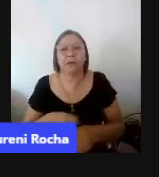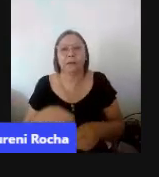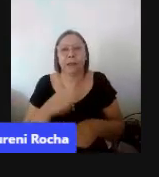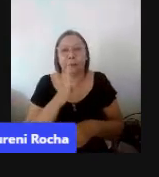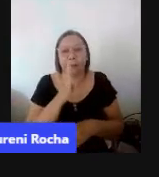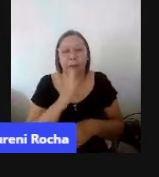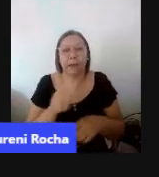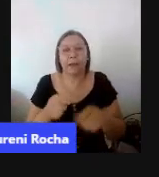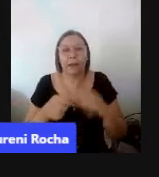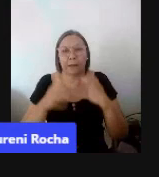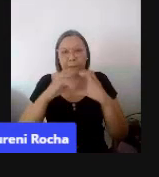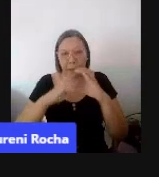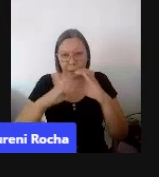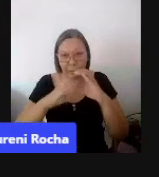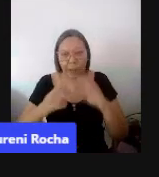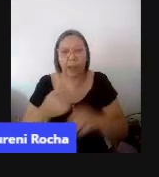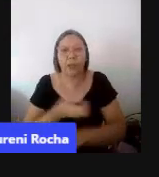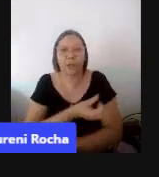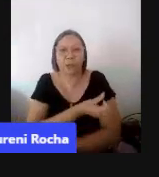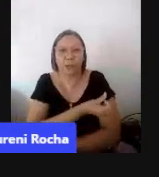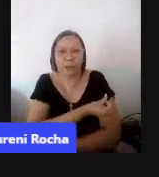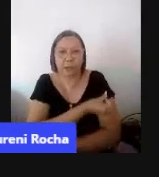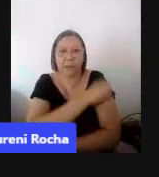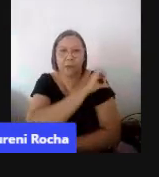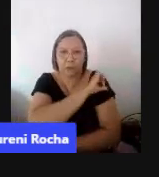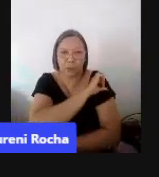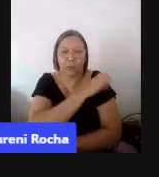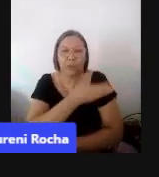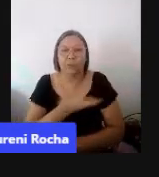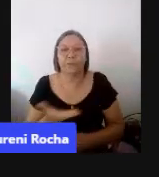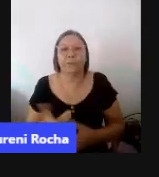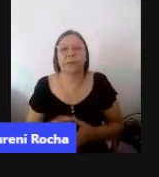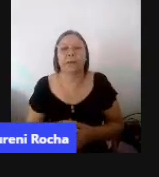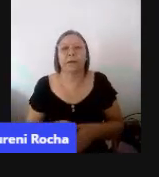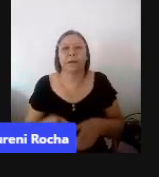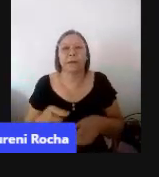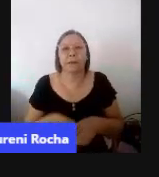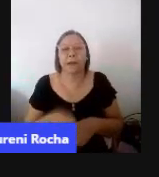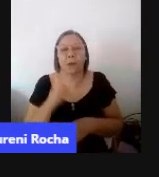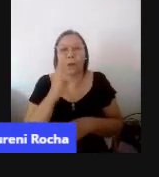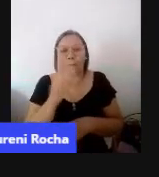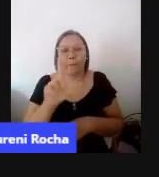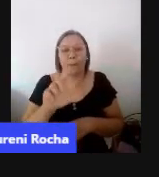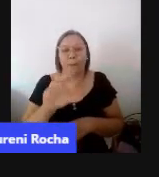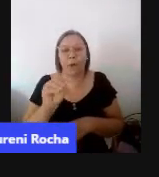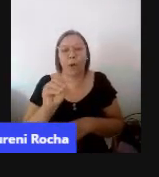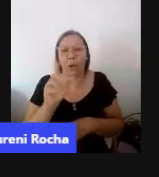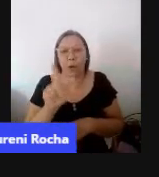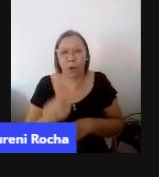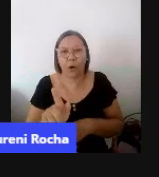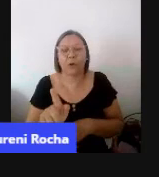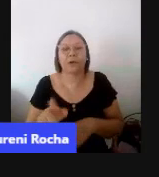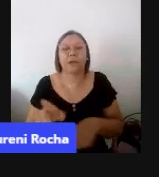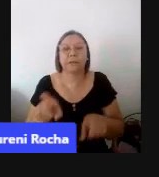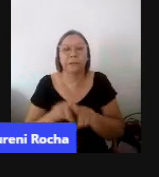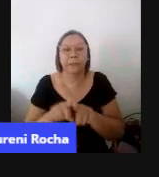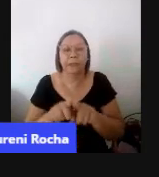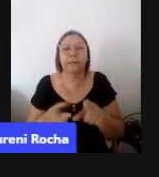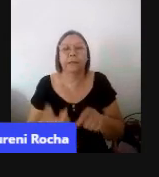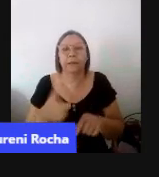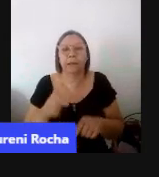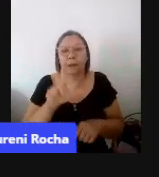ter um post onde vai estar todas essas informações, os links, o link do ICAS, o link da Planurb, vão